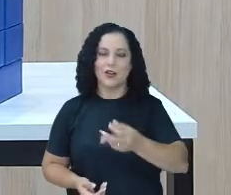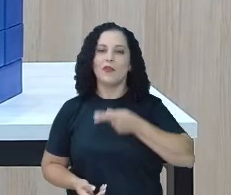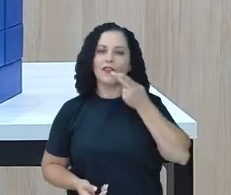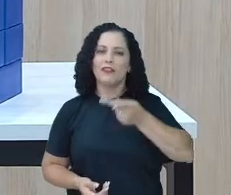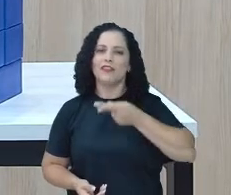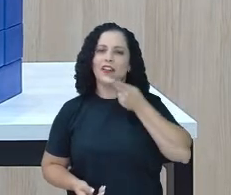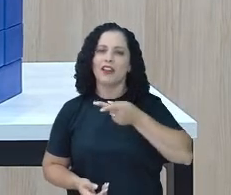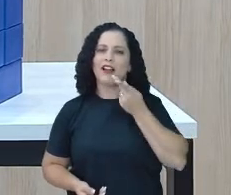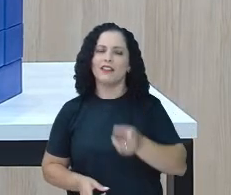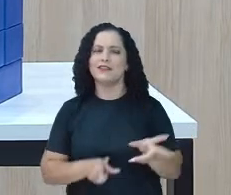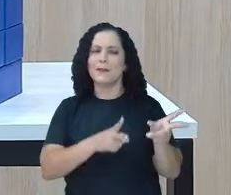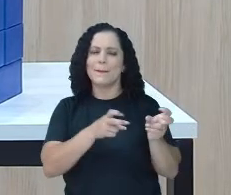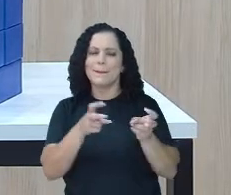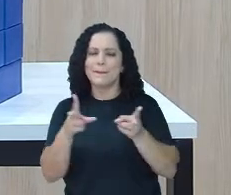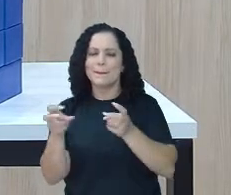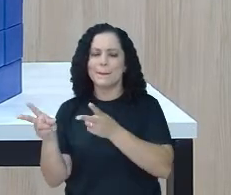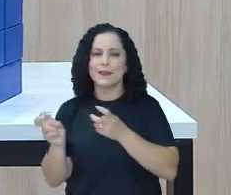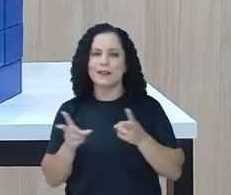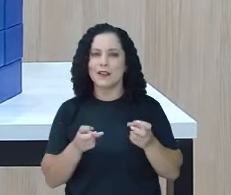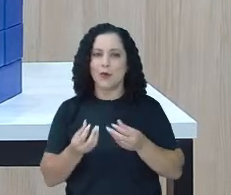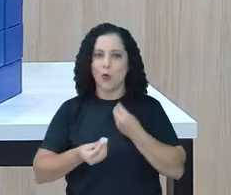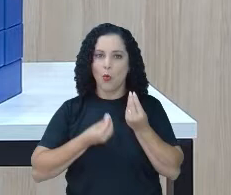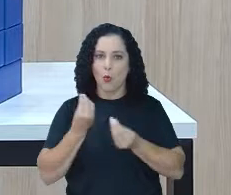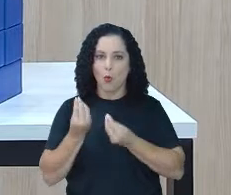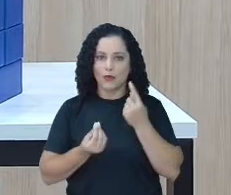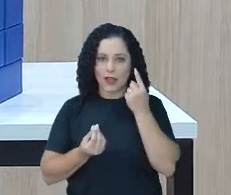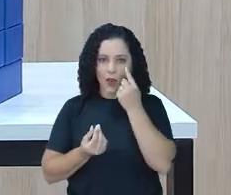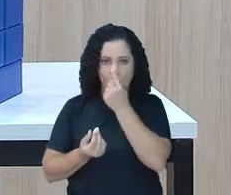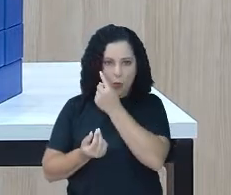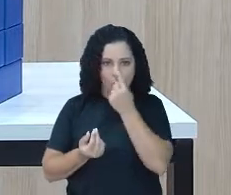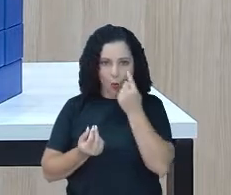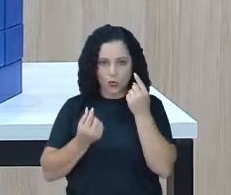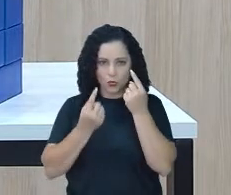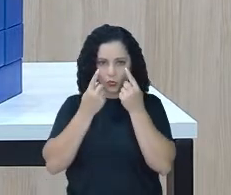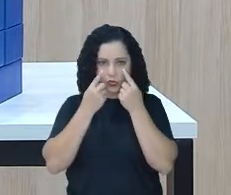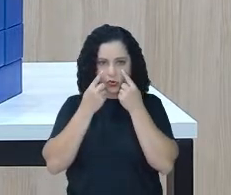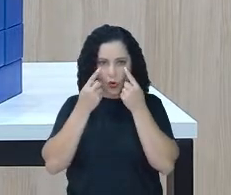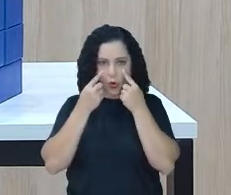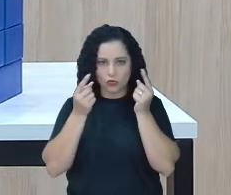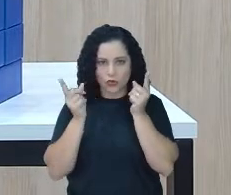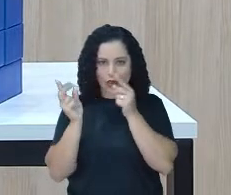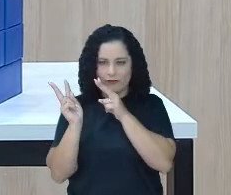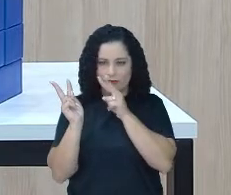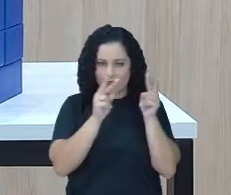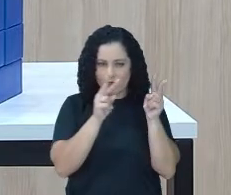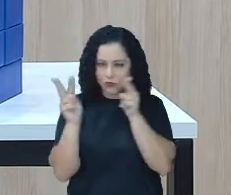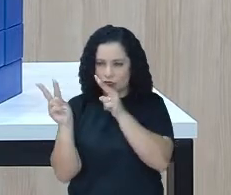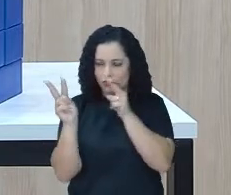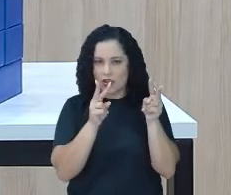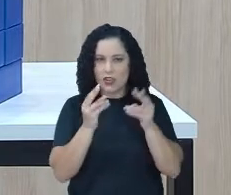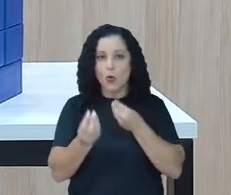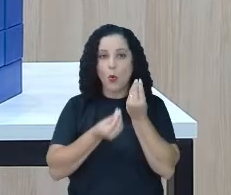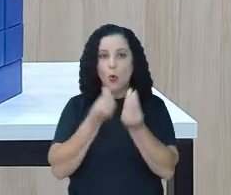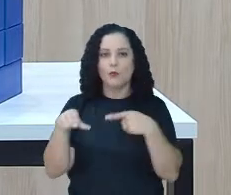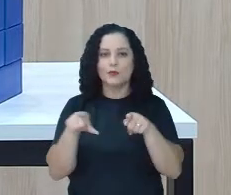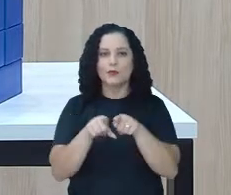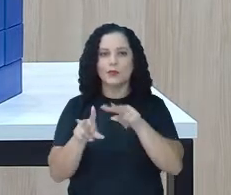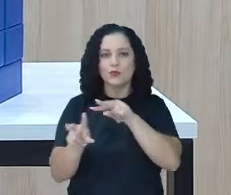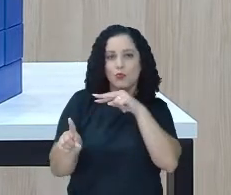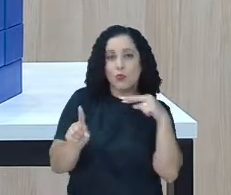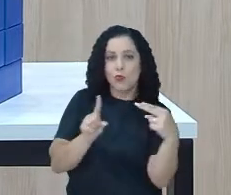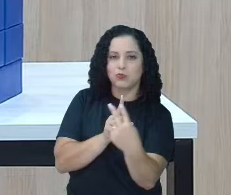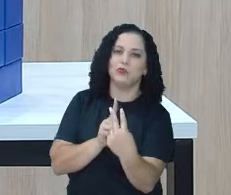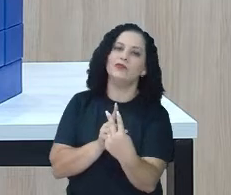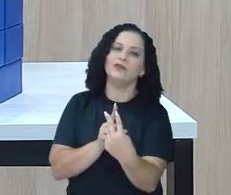ideia de percepção, né, como o olho da gente funciona, como que a gente consegue ver de um determinado ponto de vista. E se a